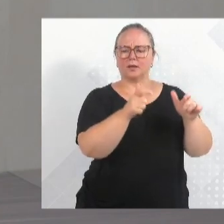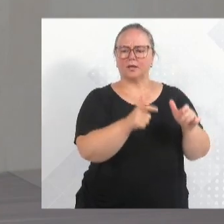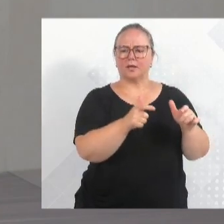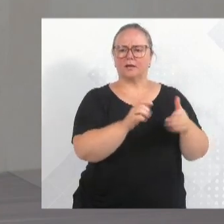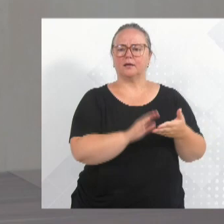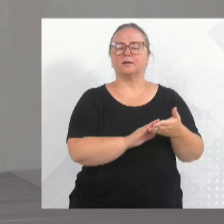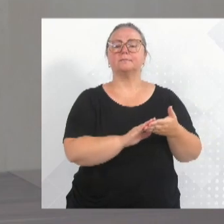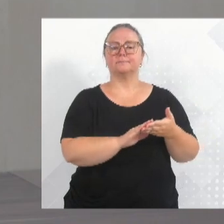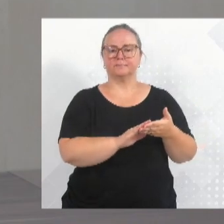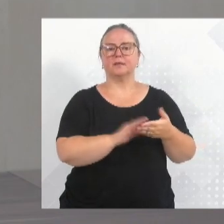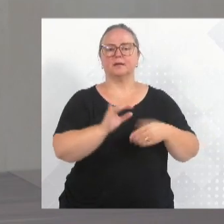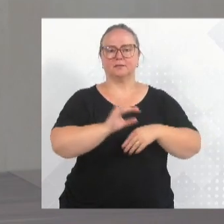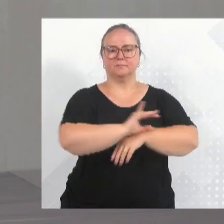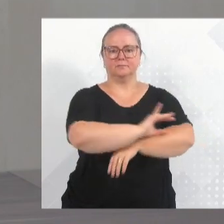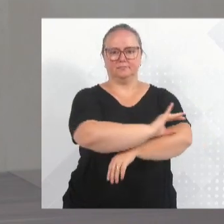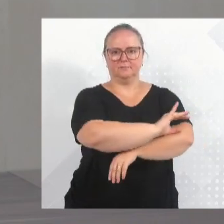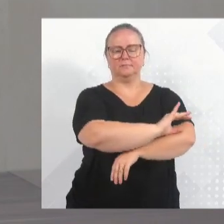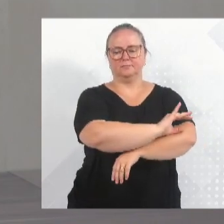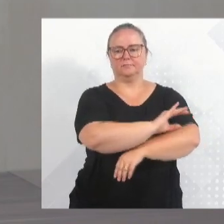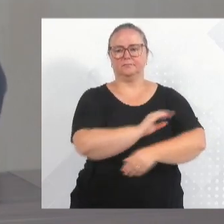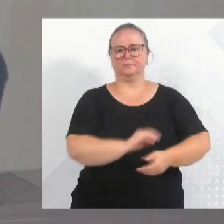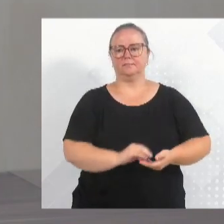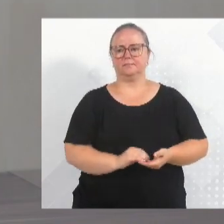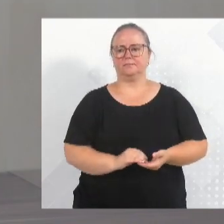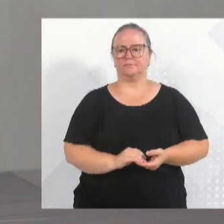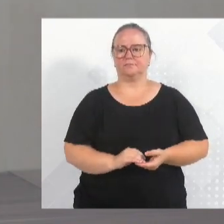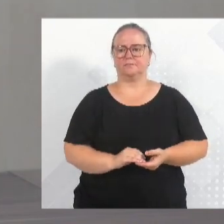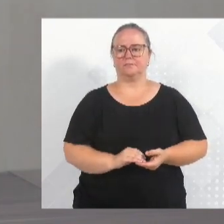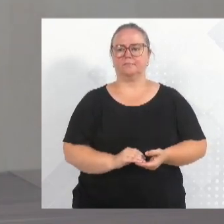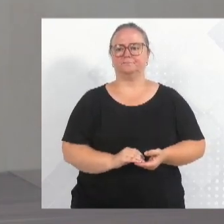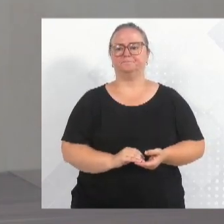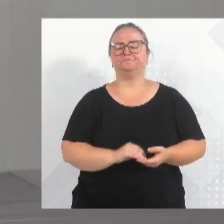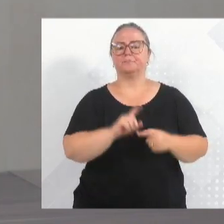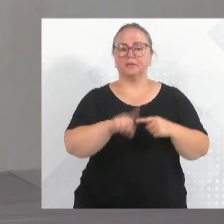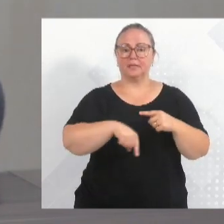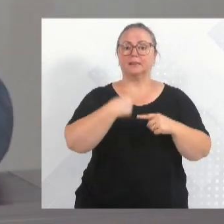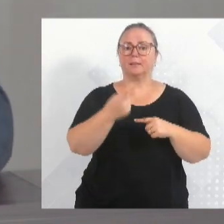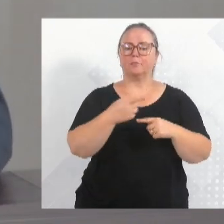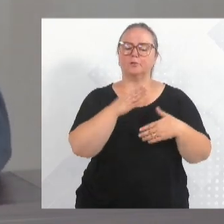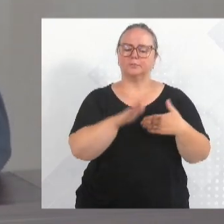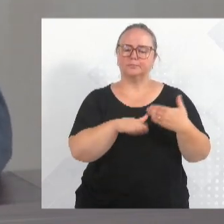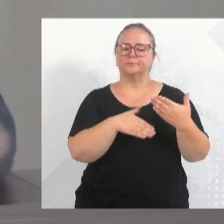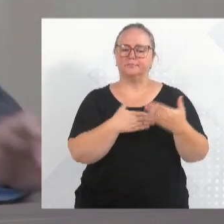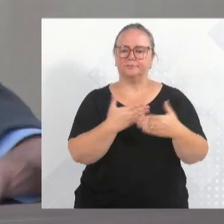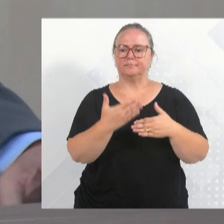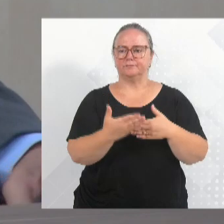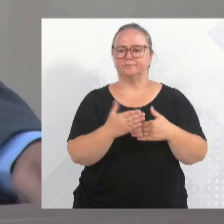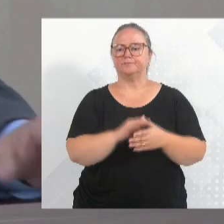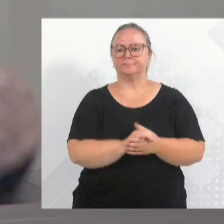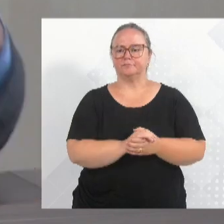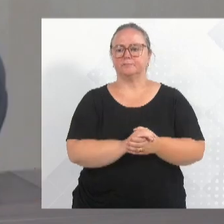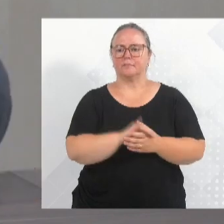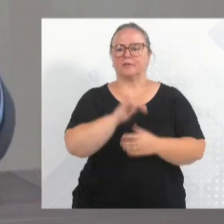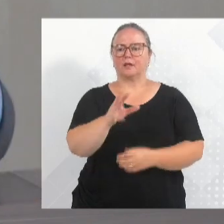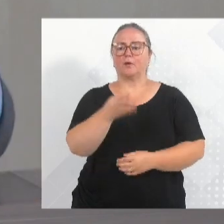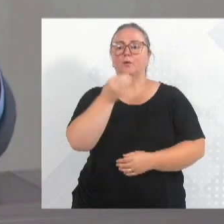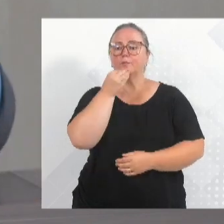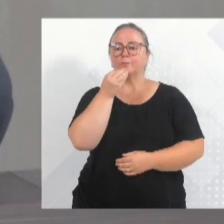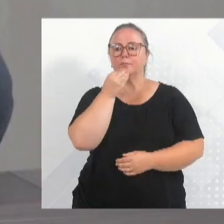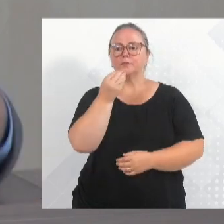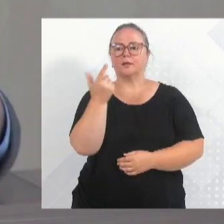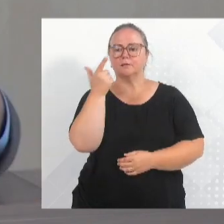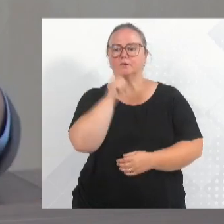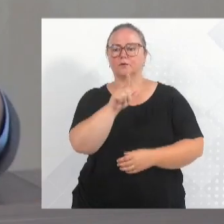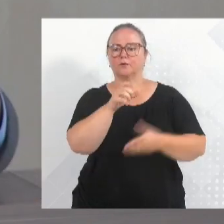na Gustavo Zimmermann, na Rua Mariana, se não me engano. E aí, passado um tempo, a gente pôde ter a oportunidade de contribuir